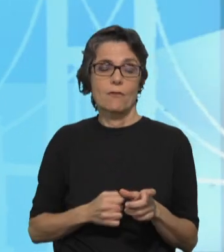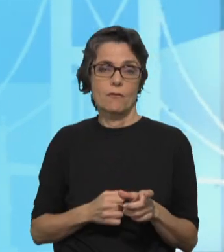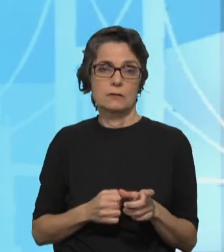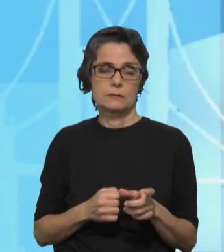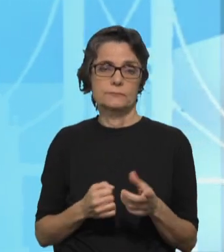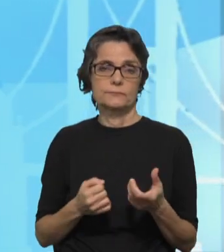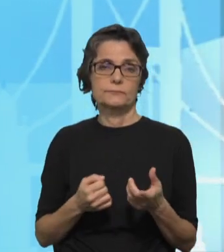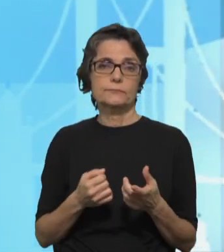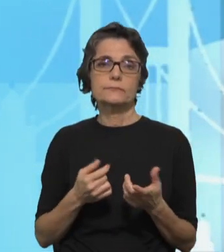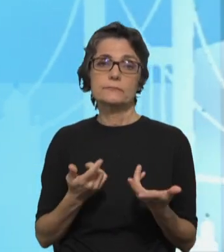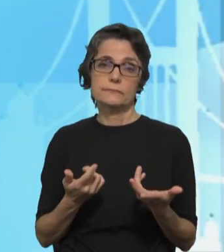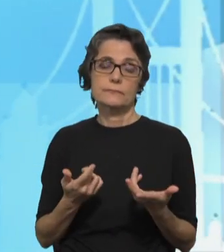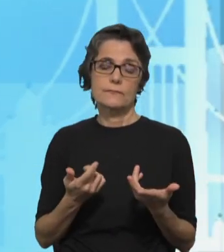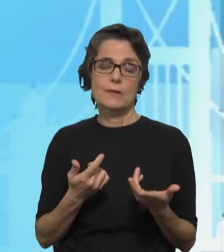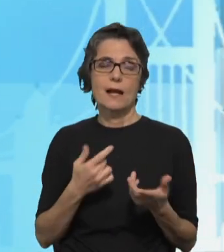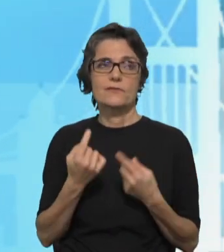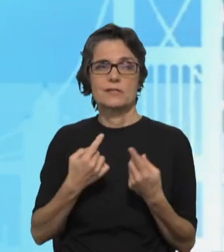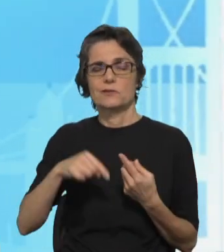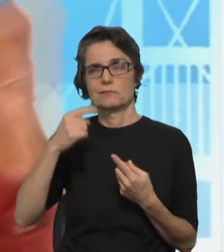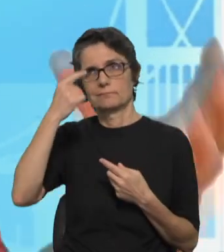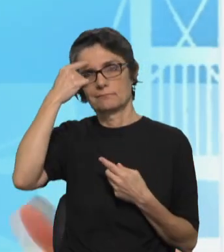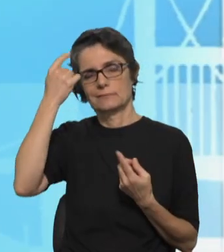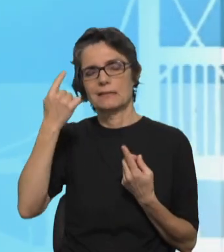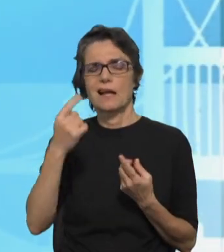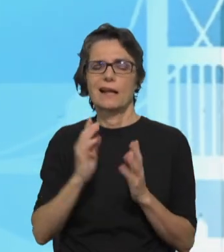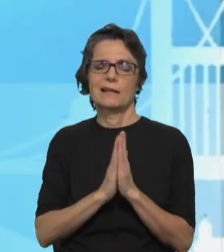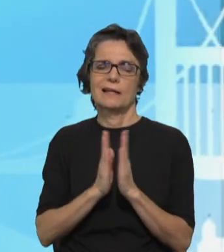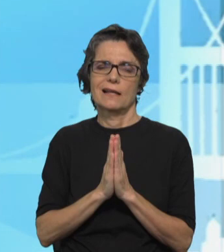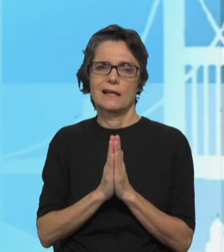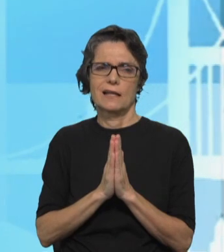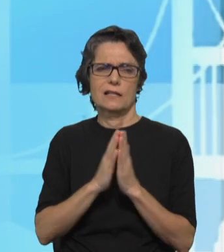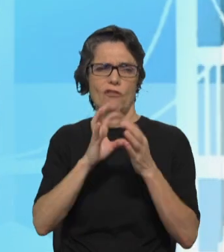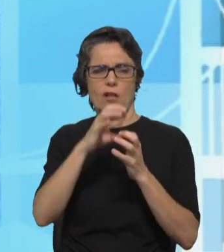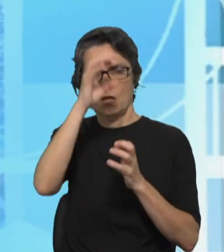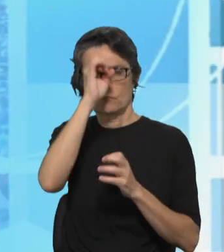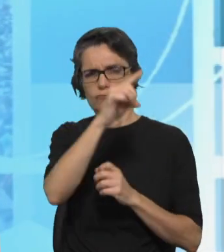informe. Nós temos um bocadinho a tendência de pensar que a Igreja aliada ao regime